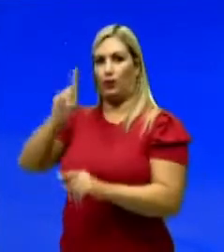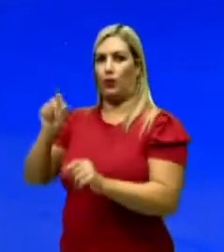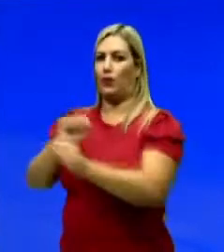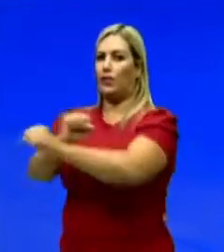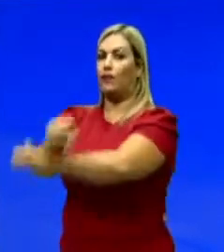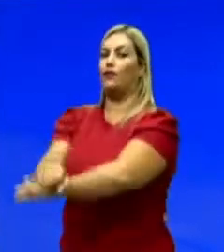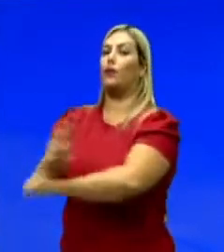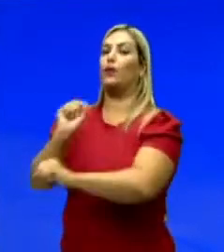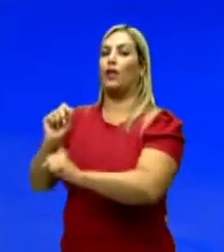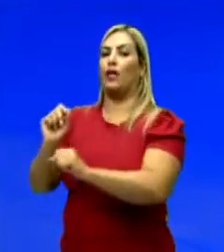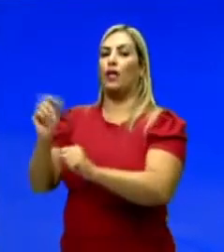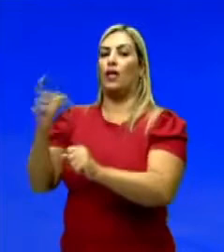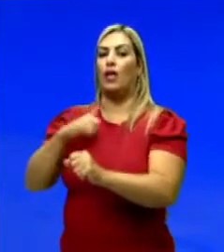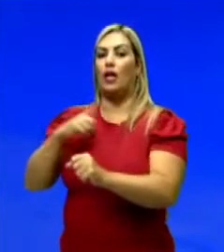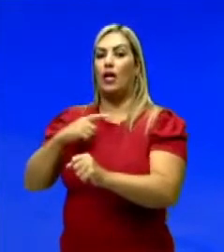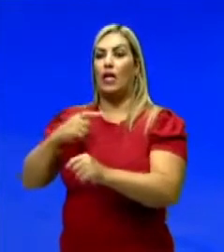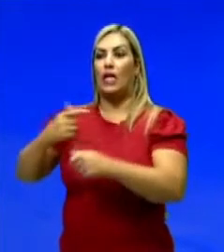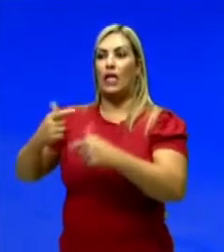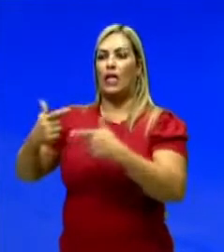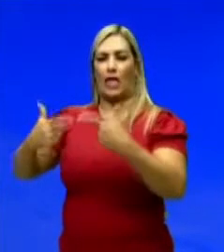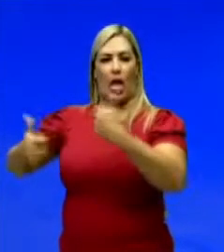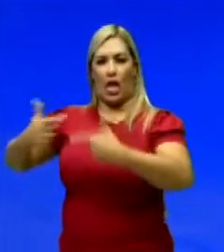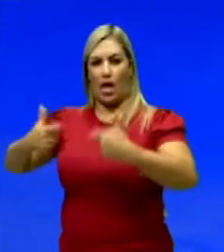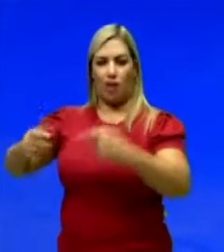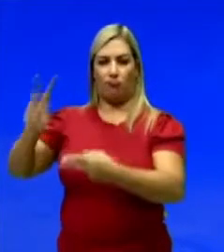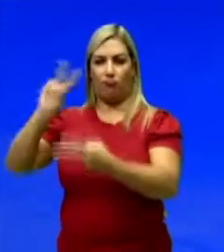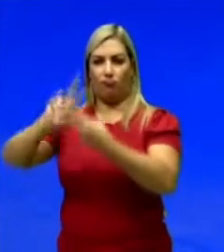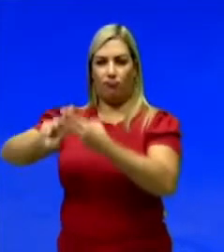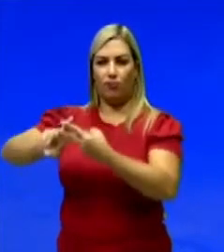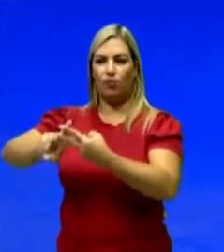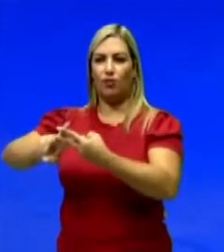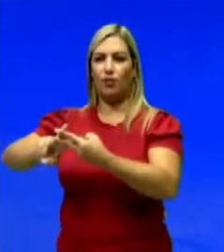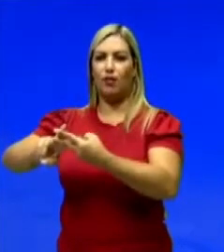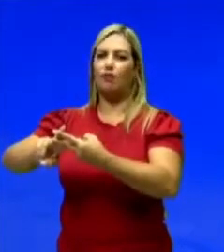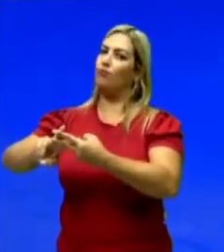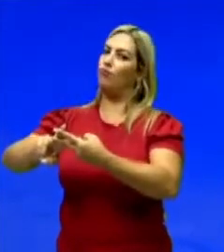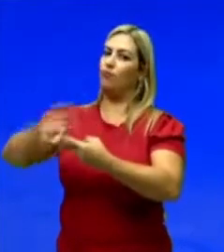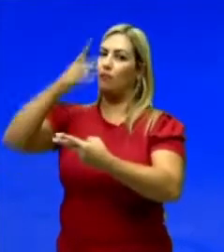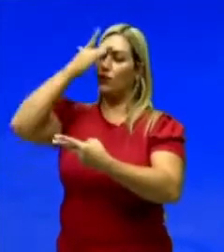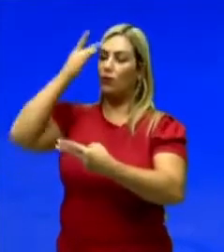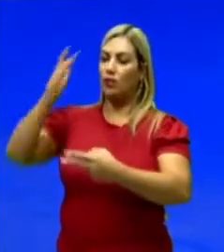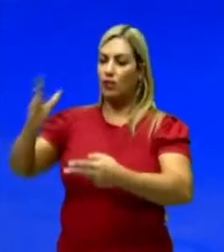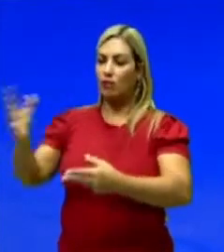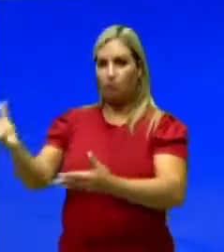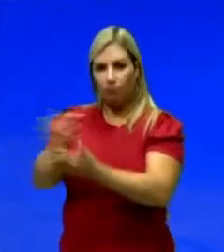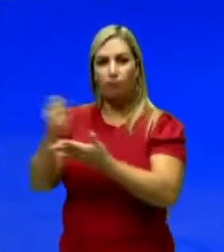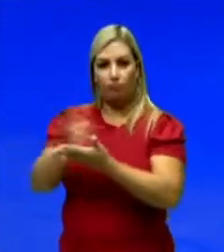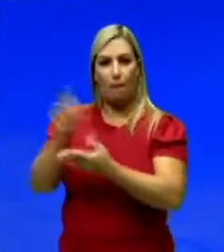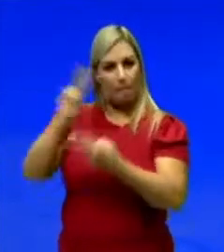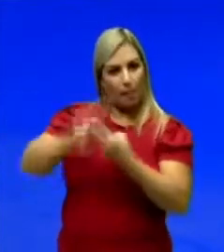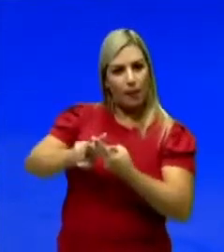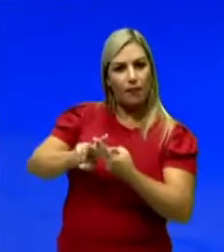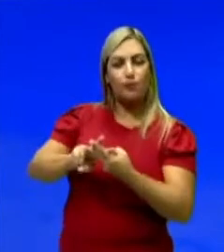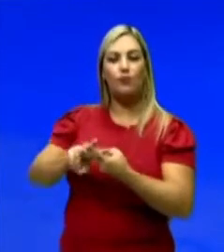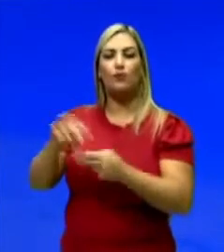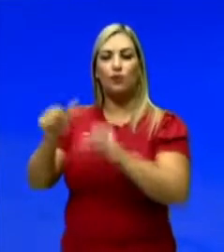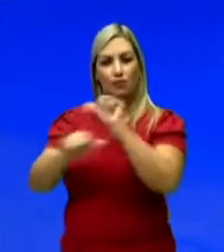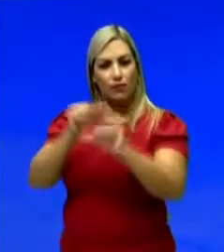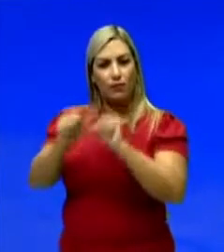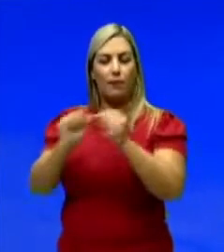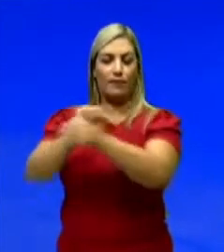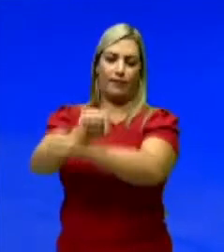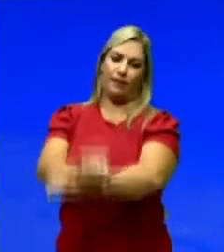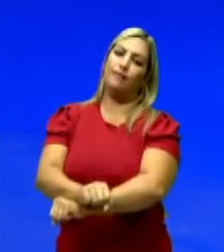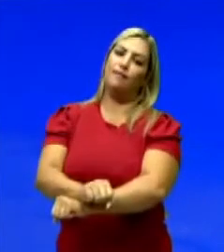estava centrado na nas conquistas de guerra com os prisioneiros de guerra né aqueles capturados eram presos e se